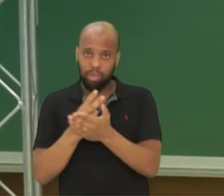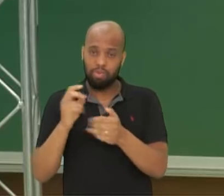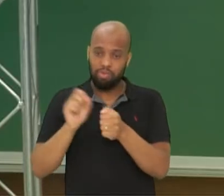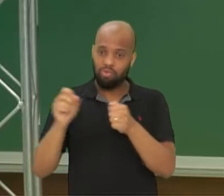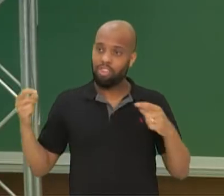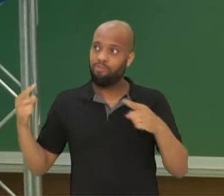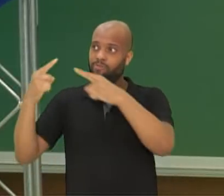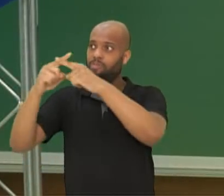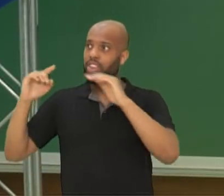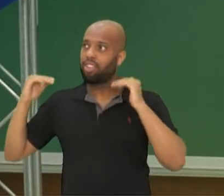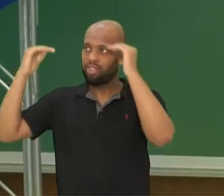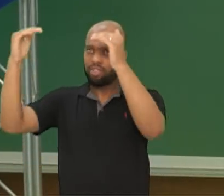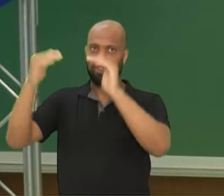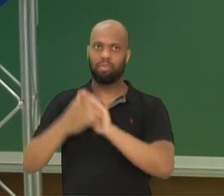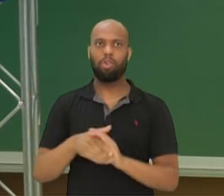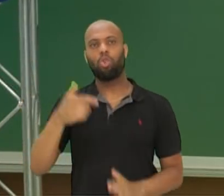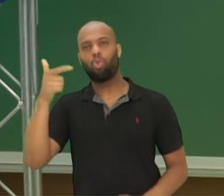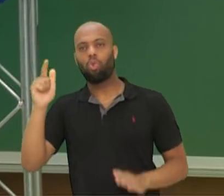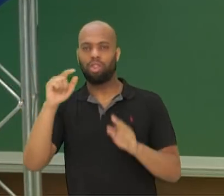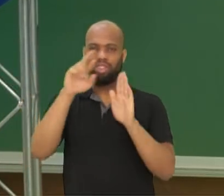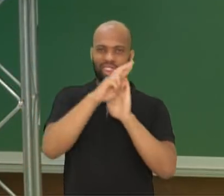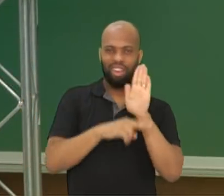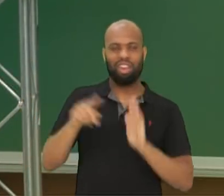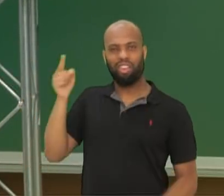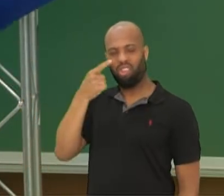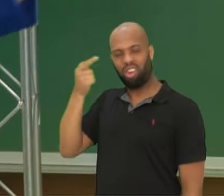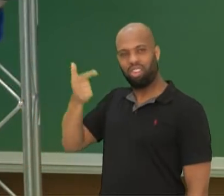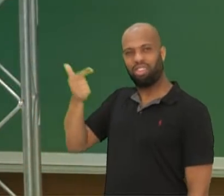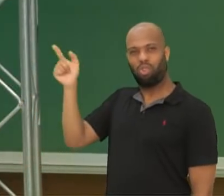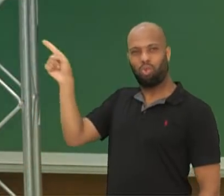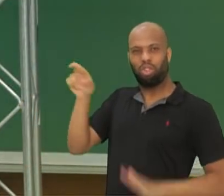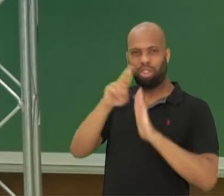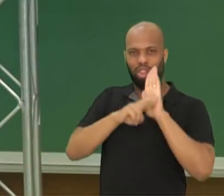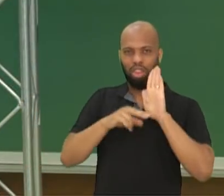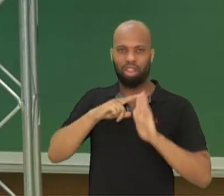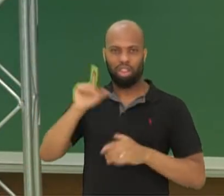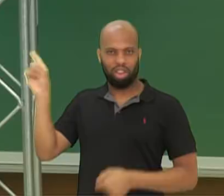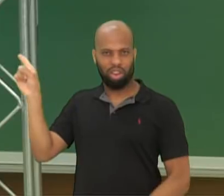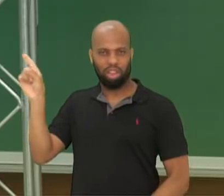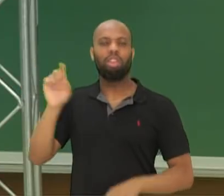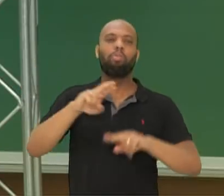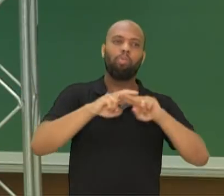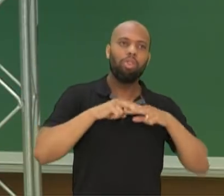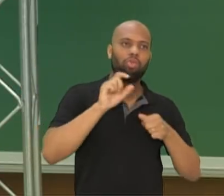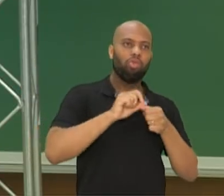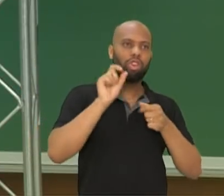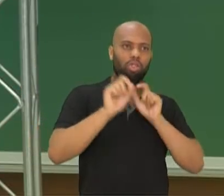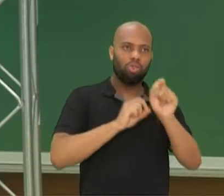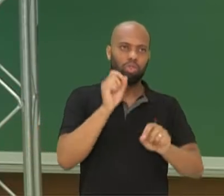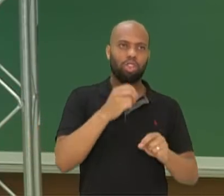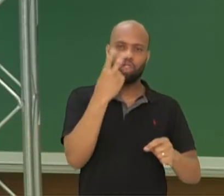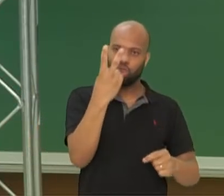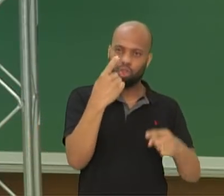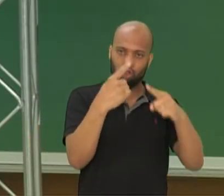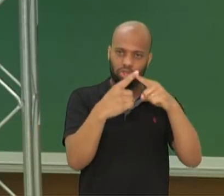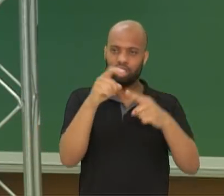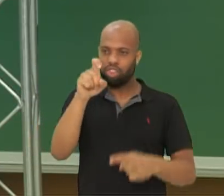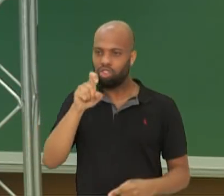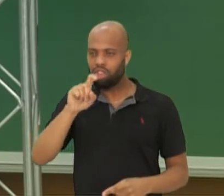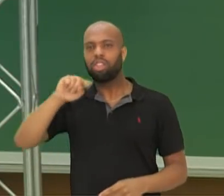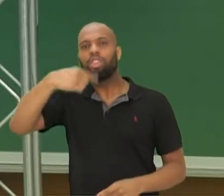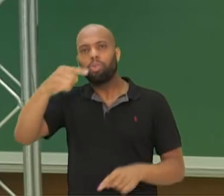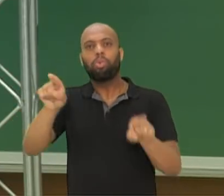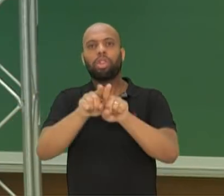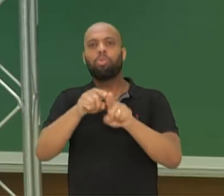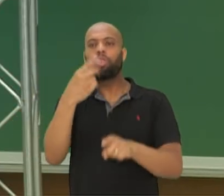expoentes. Outra propriedade, olha só. Expoente com expoente multiplica. Por isso que a gente vai fazer aqui o 2 vezes x e depois o